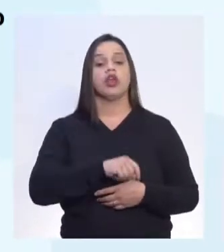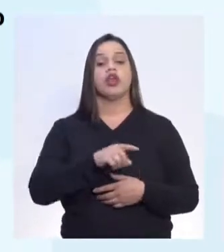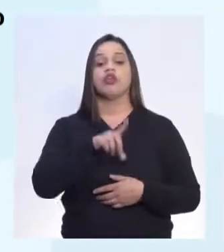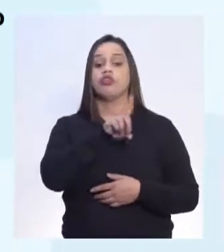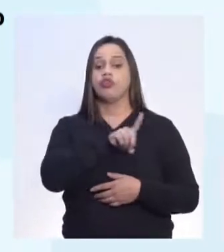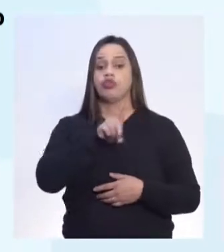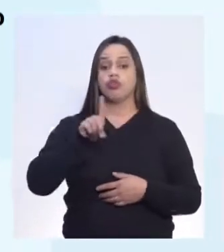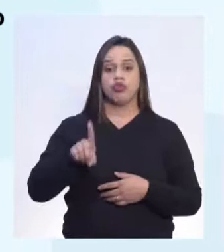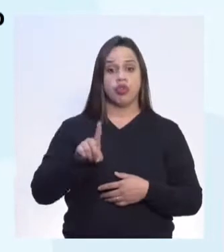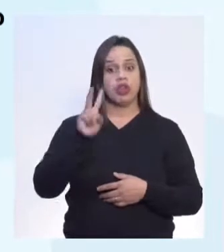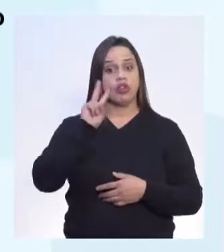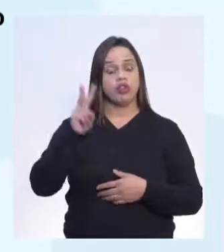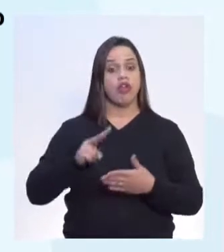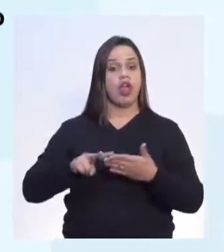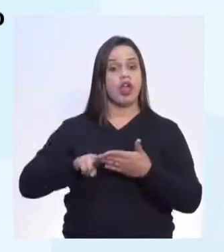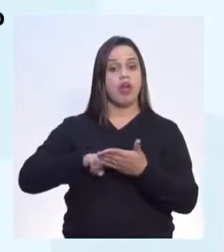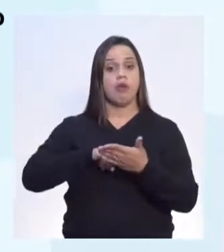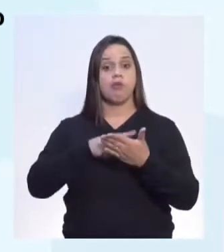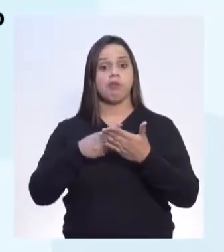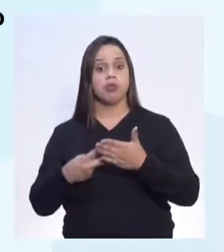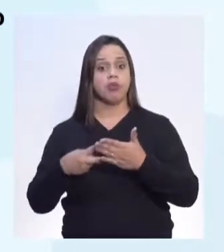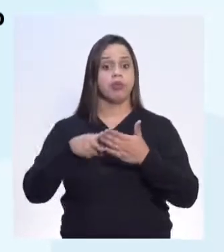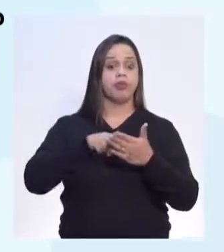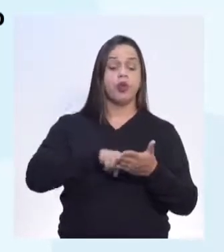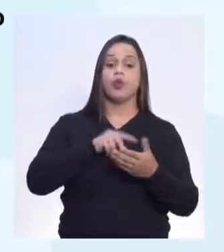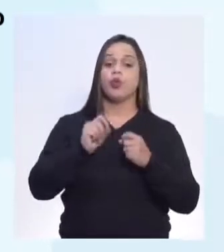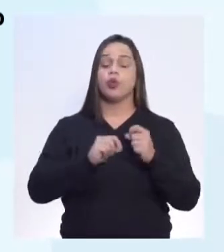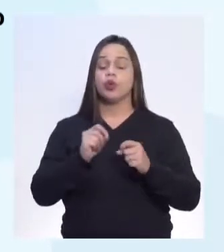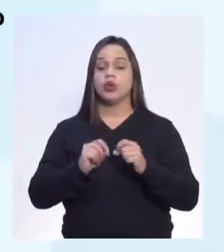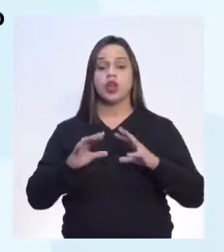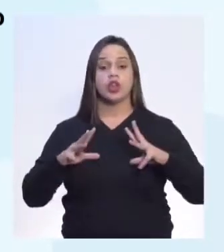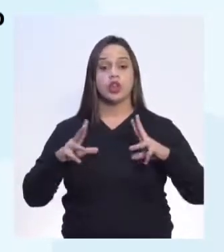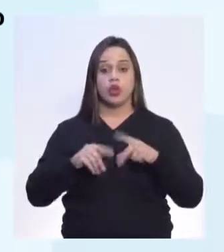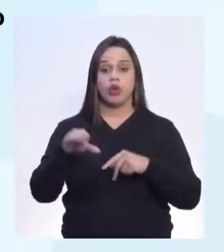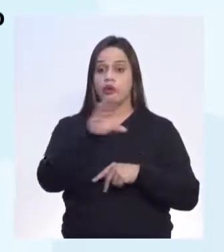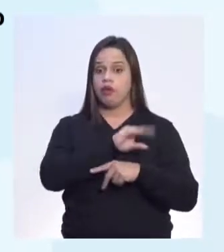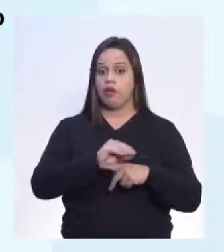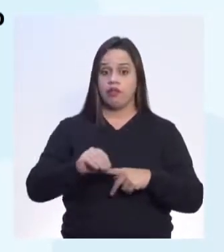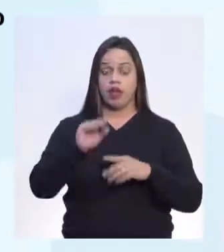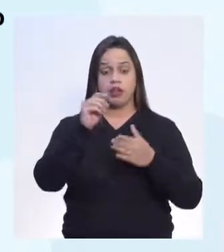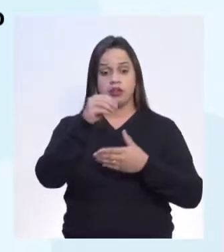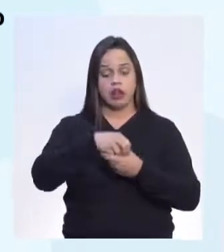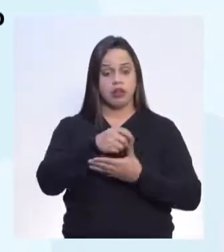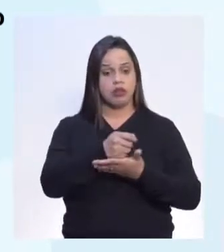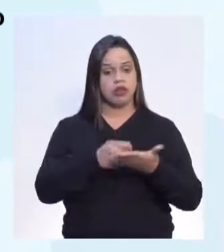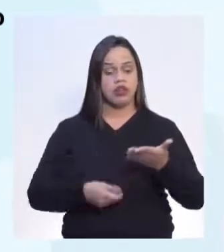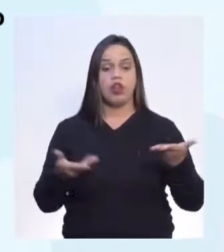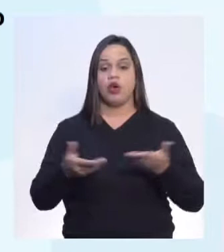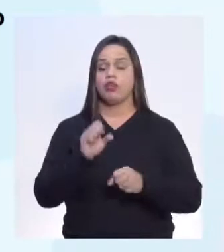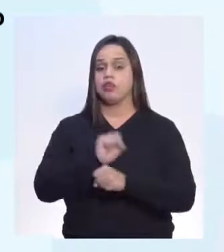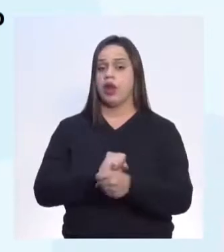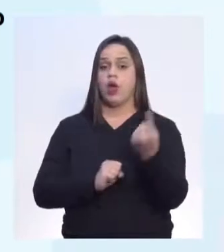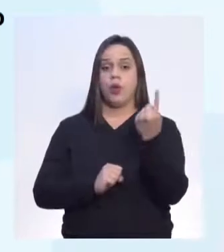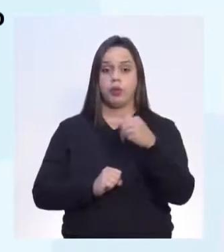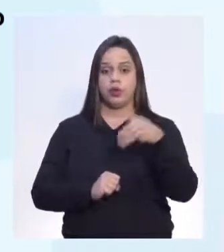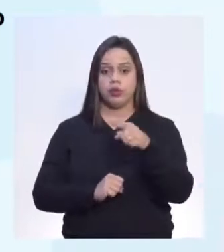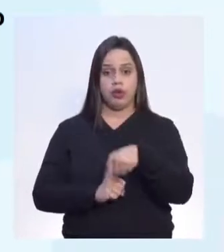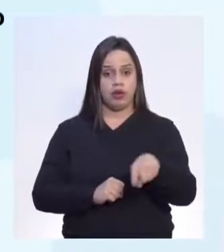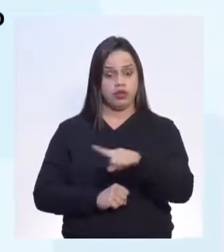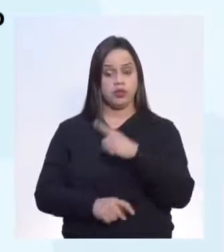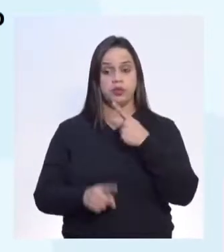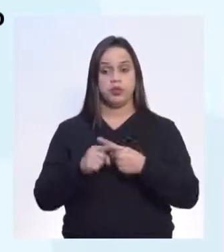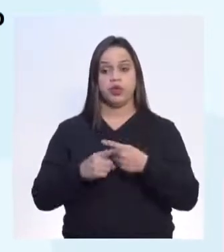gente vê a transcrição da fala da personagem integralmente ali no texto. E aí eu vou deixar um minutinho para vocês, porque eu quero